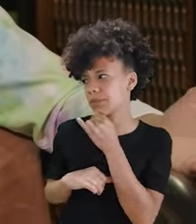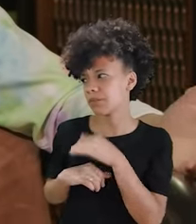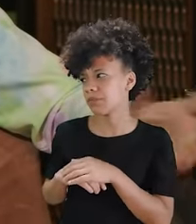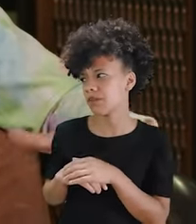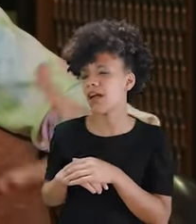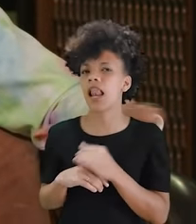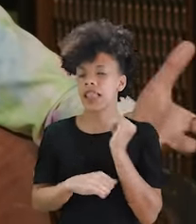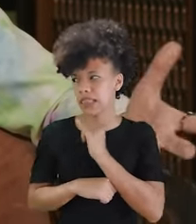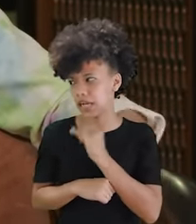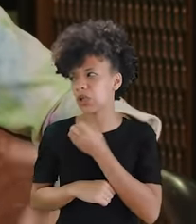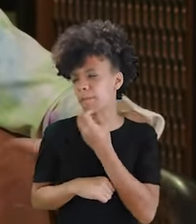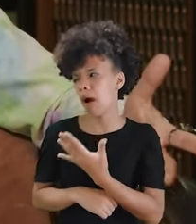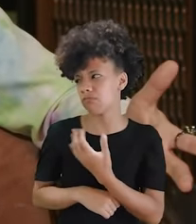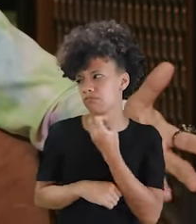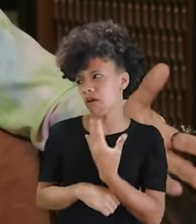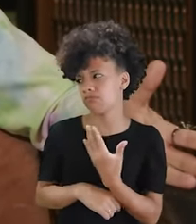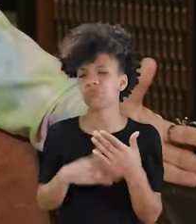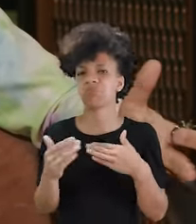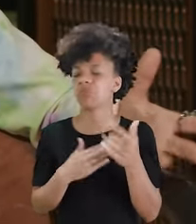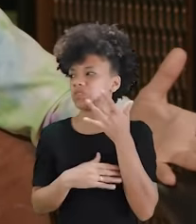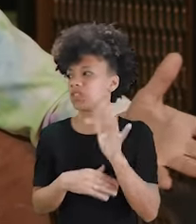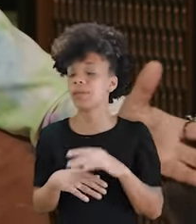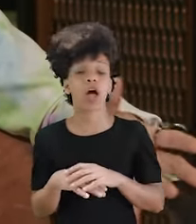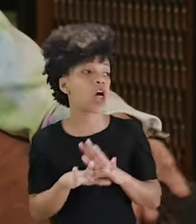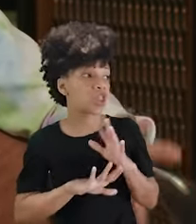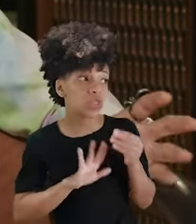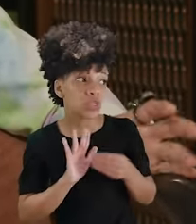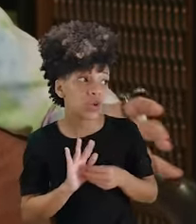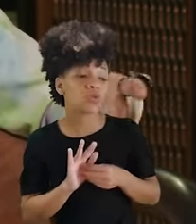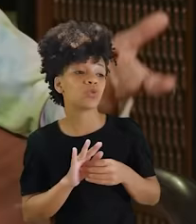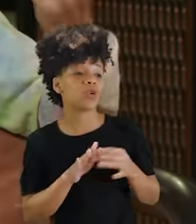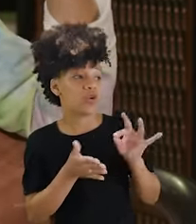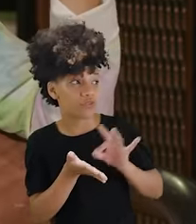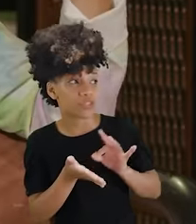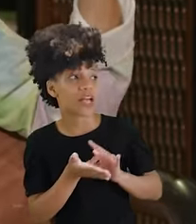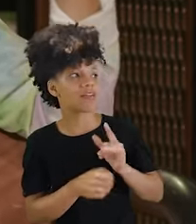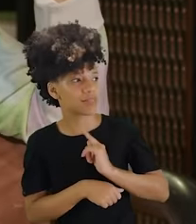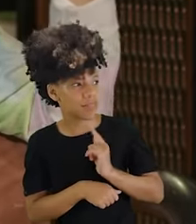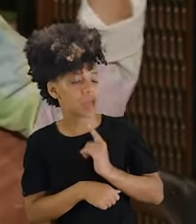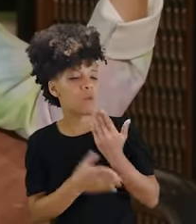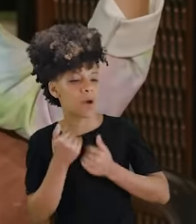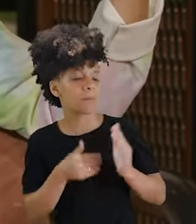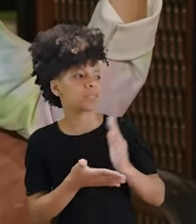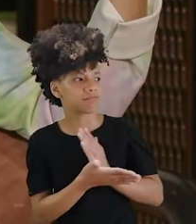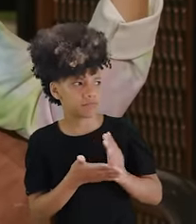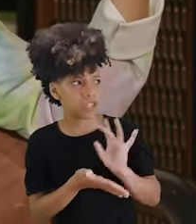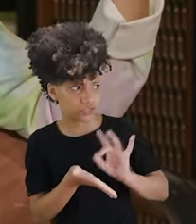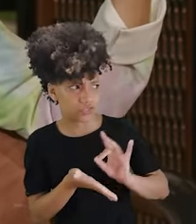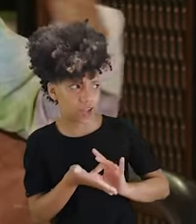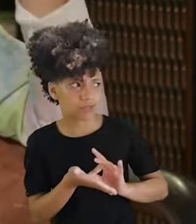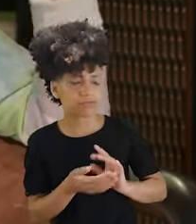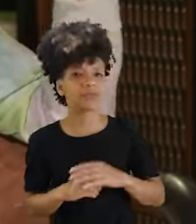os oficiais tem uma comida mais selecionada realmente né E aí tem ovos além de seus pedidos